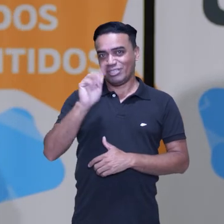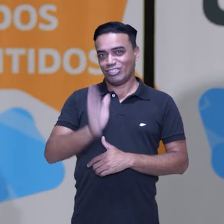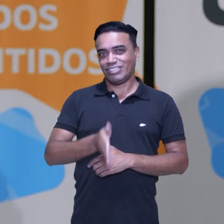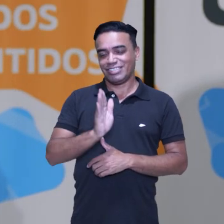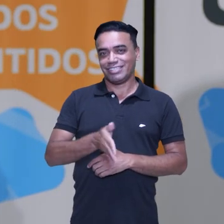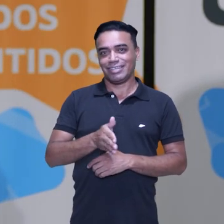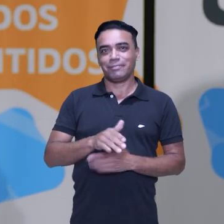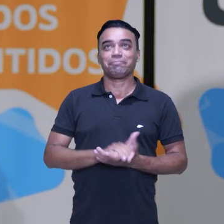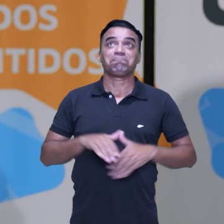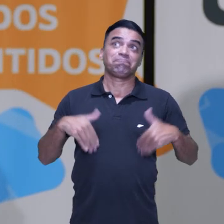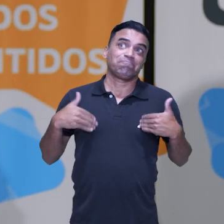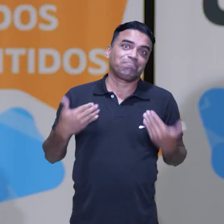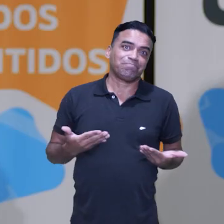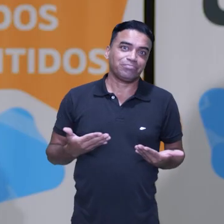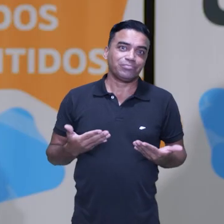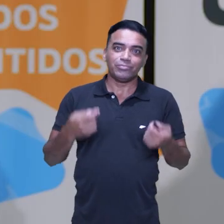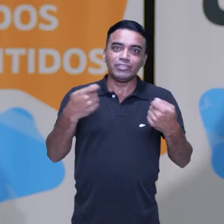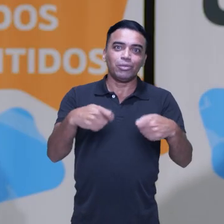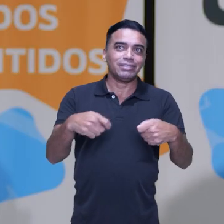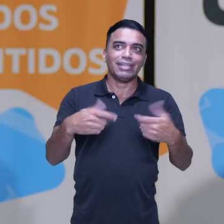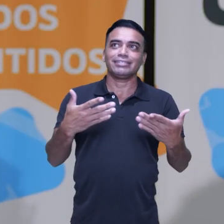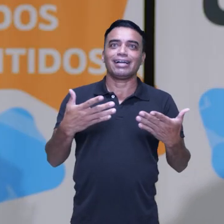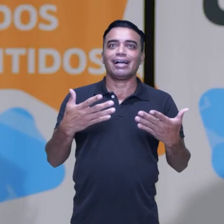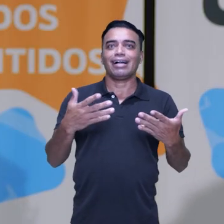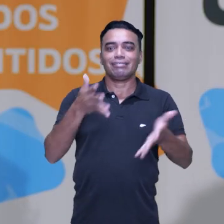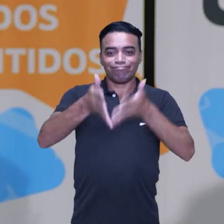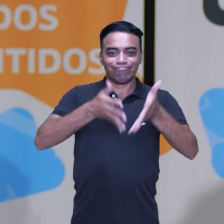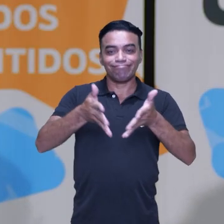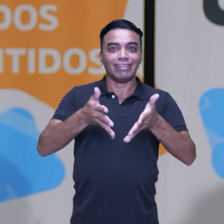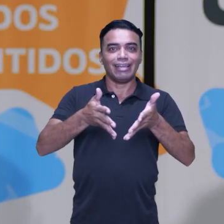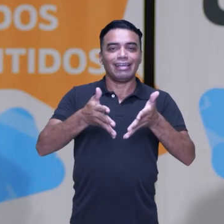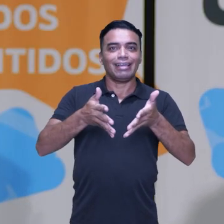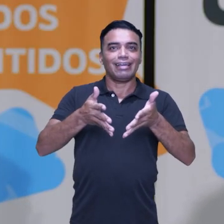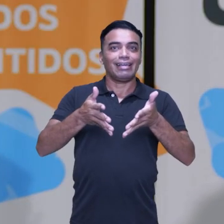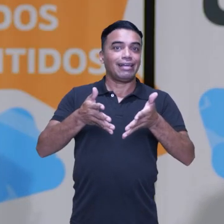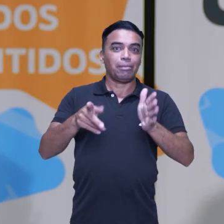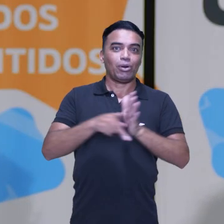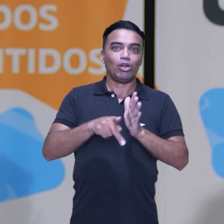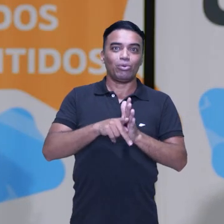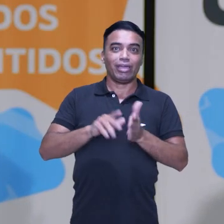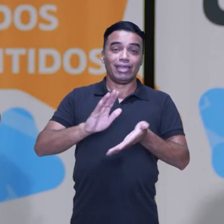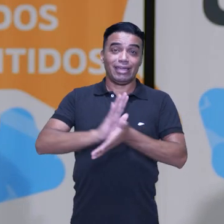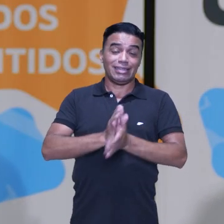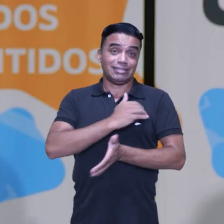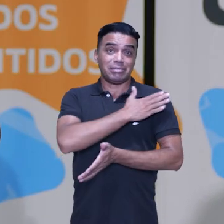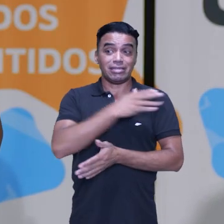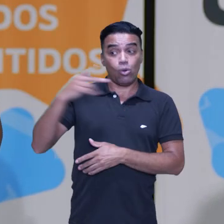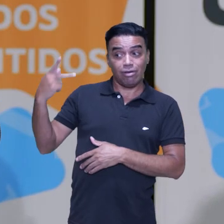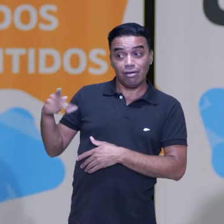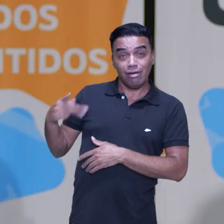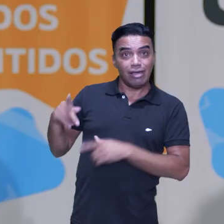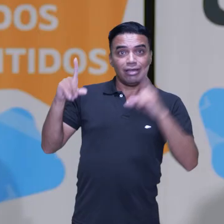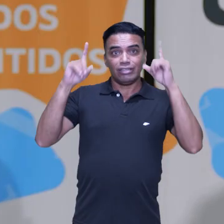Né? Então, assim, não precisa nem da gente falar sobre as discriminações que ela passa, sobre